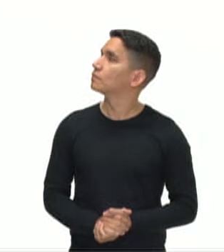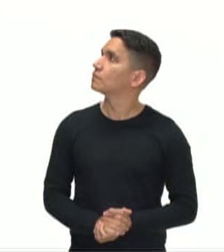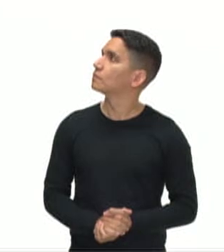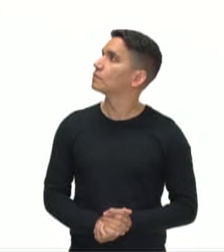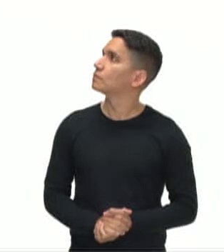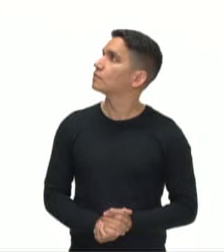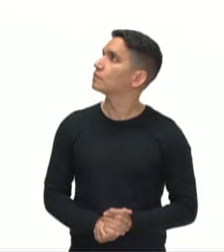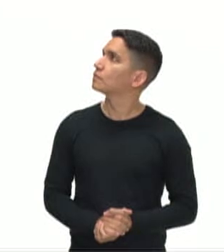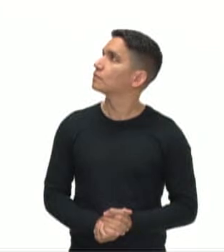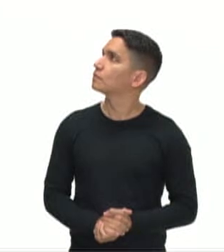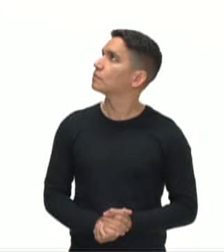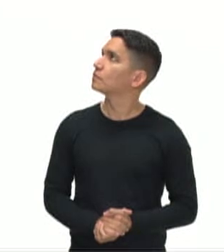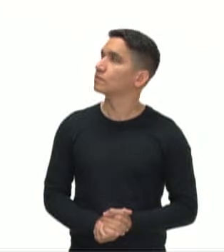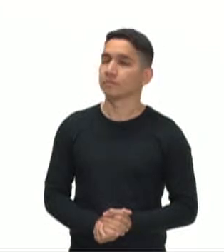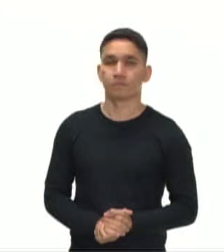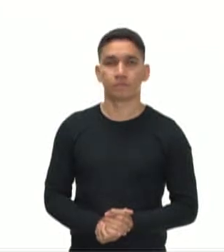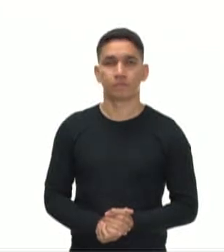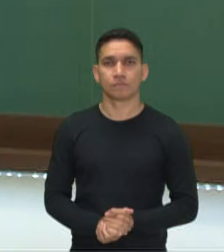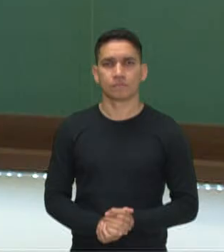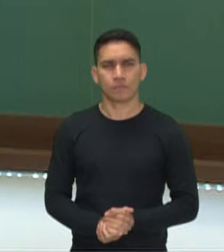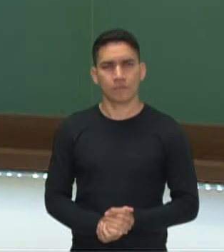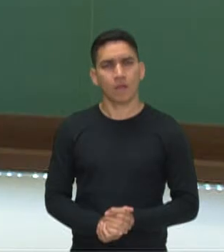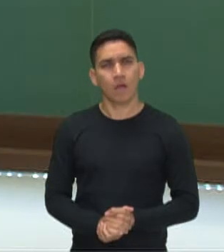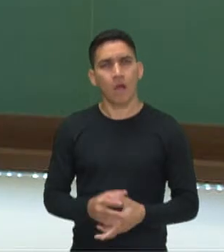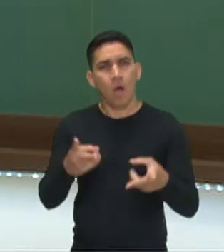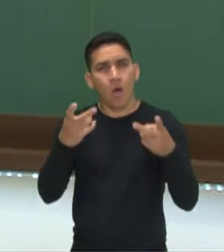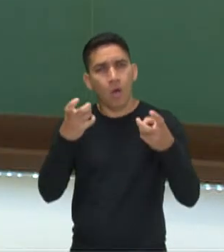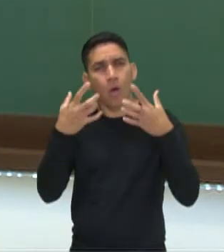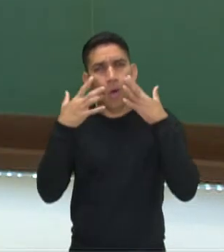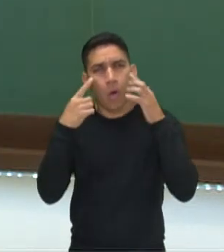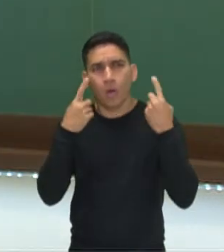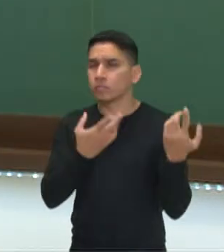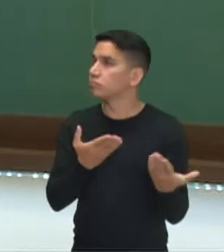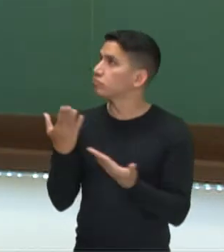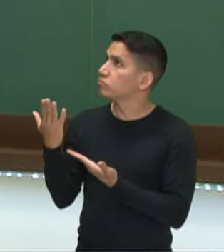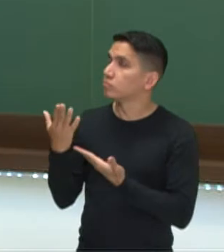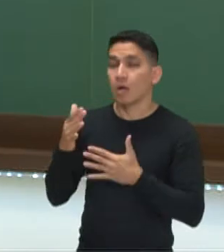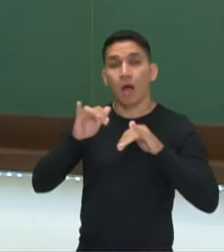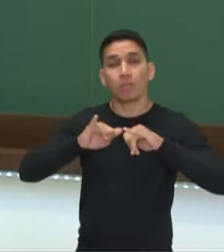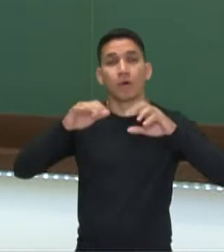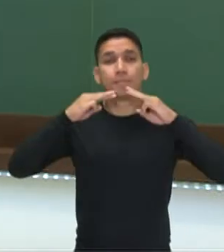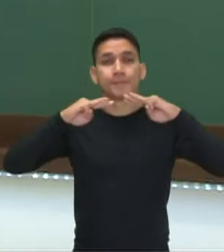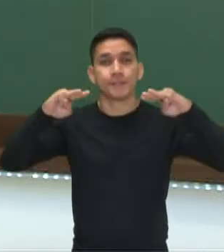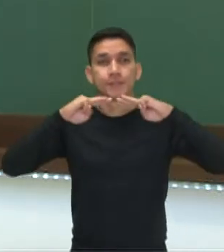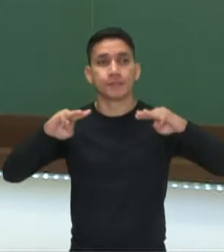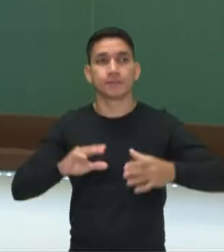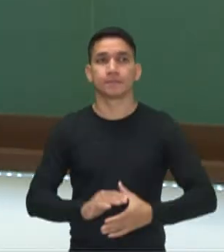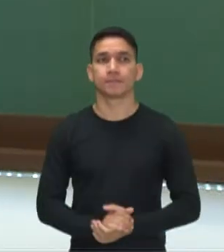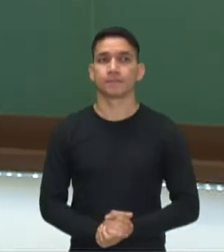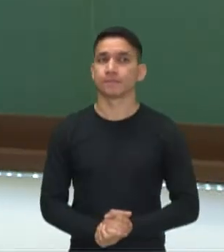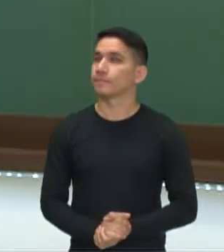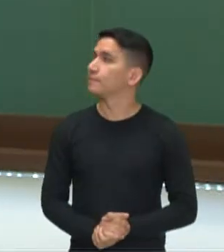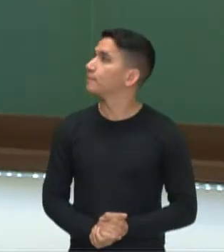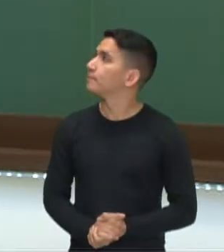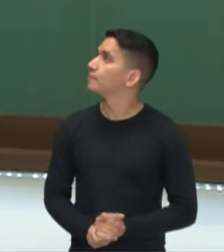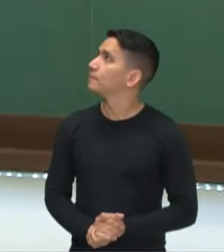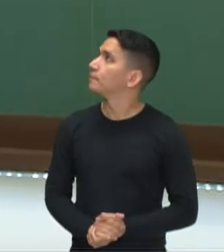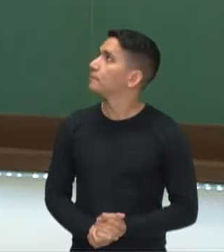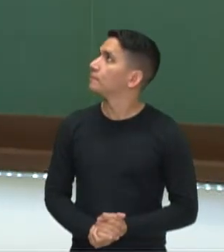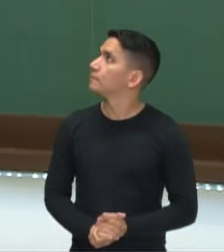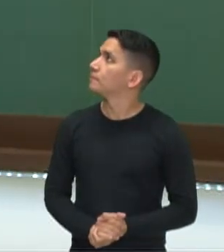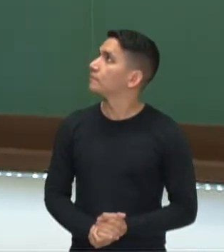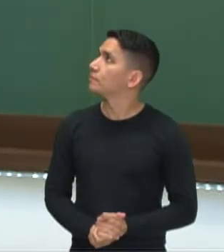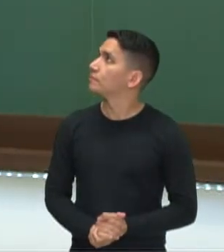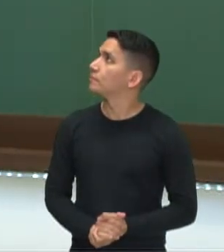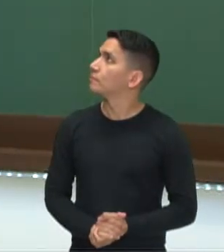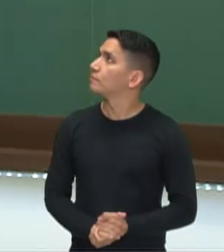primer, a los primeros. Observem aqui, ó, essa publicidade, né? Esta linha é,